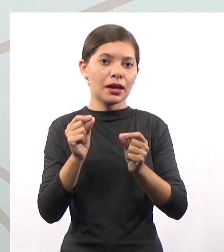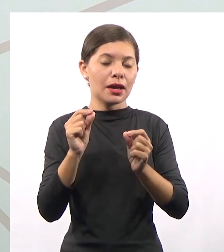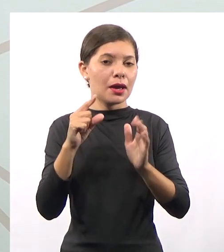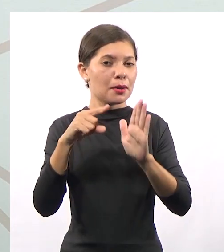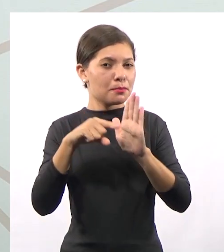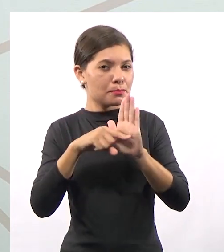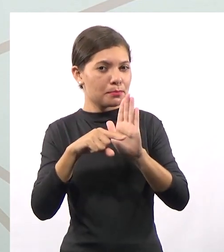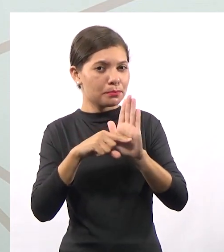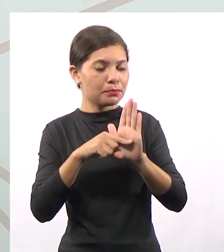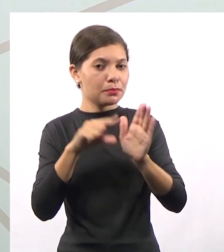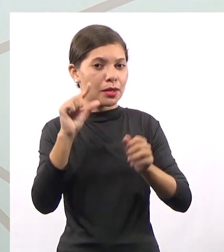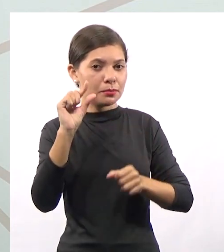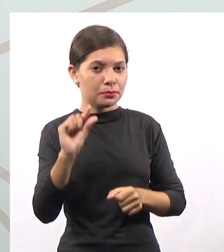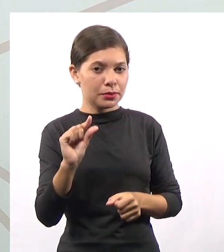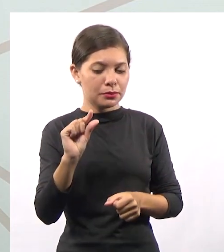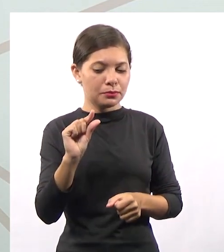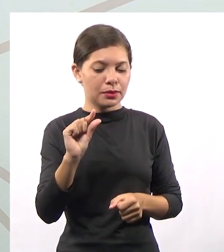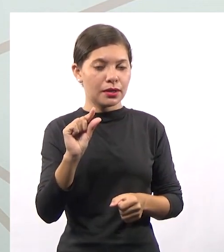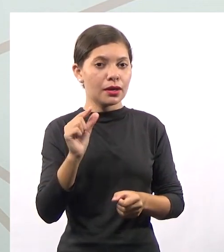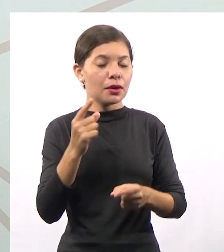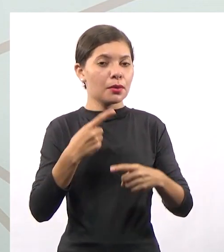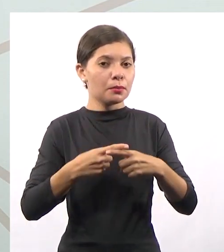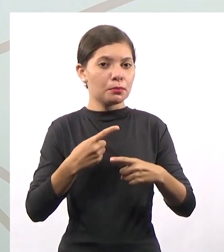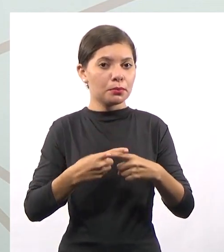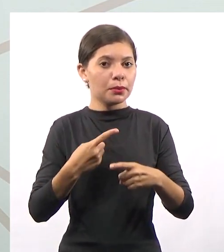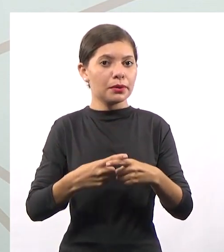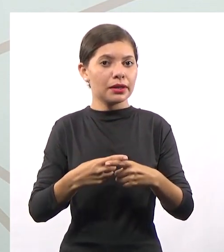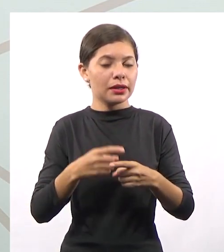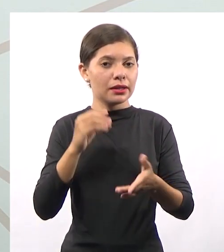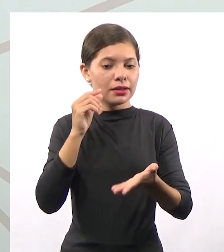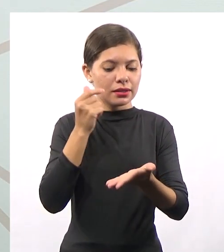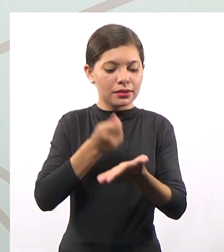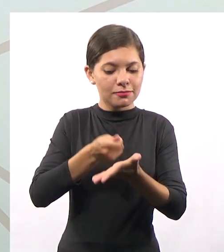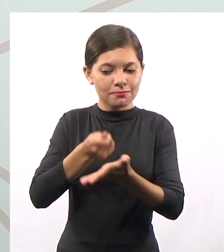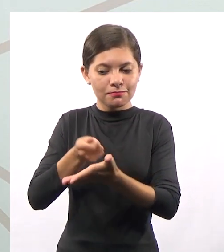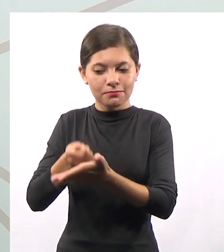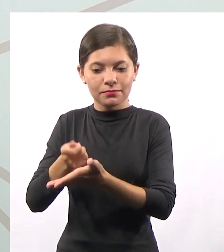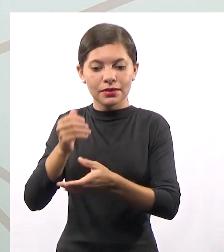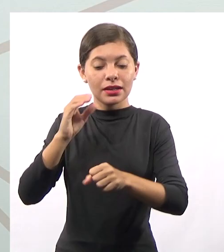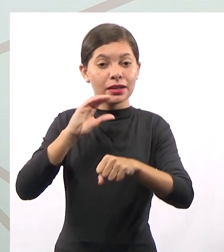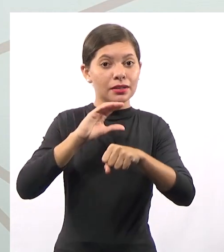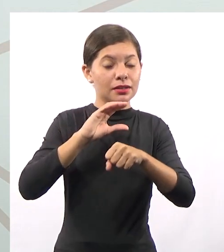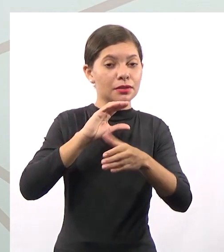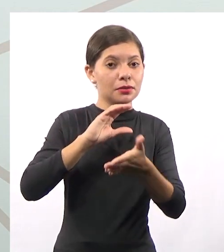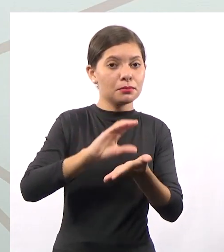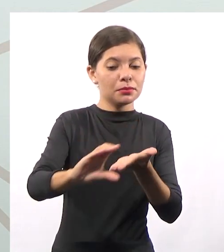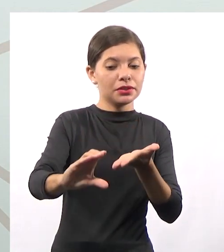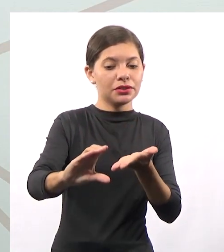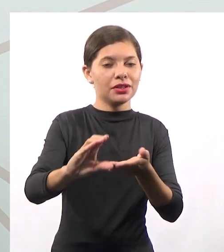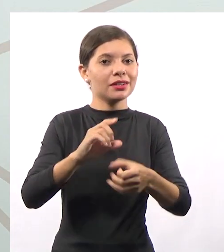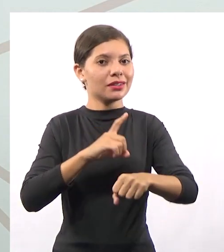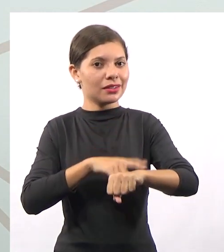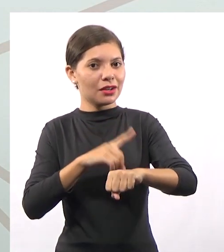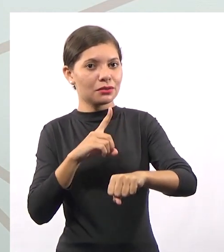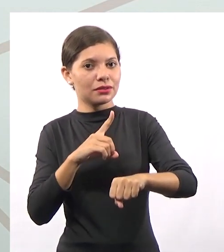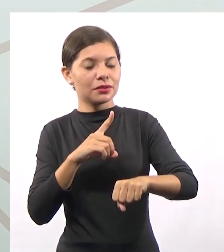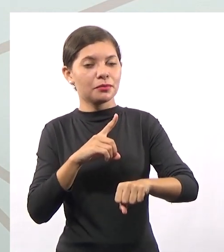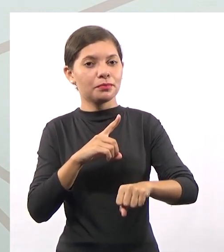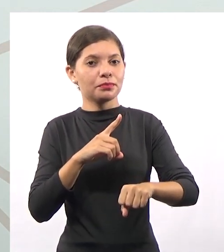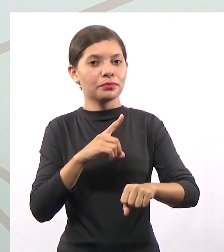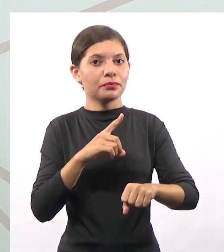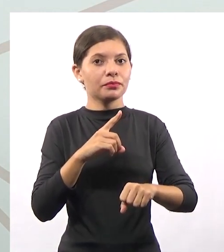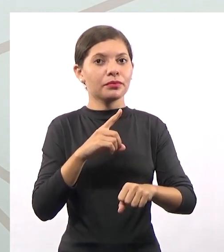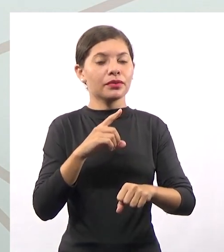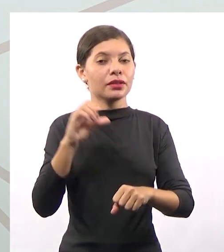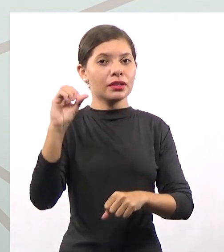quase mínima, porque as transferências são imediatas. Então, desde 96, esse